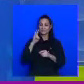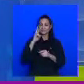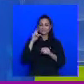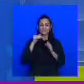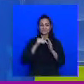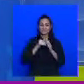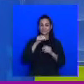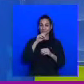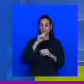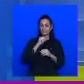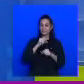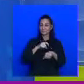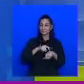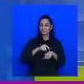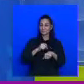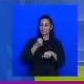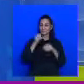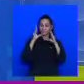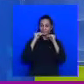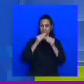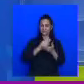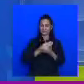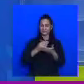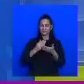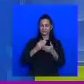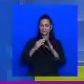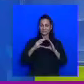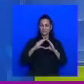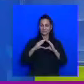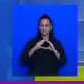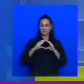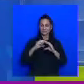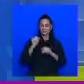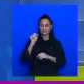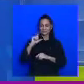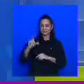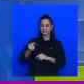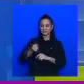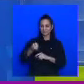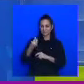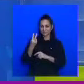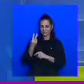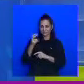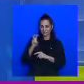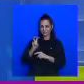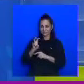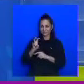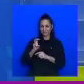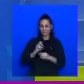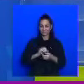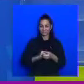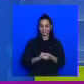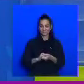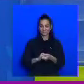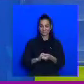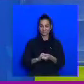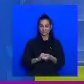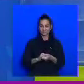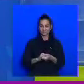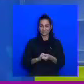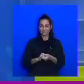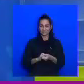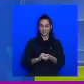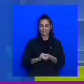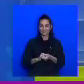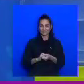segunda a sábado, sempre a partir das 8 da noite. Bola azul, número 25. Azul 25.